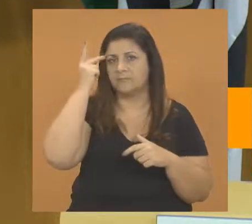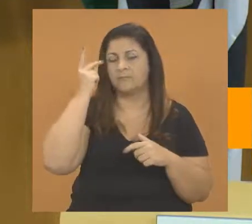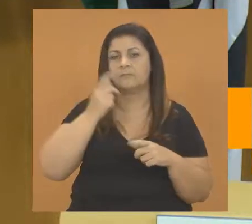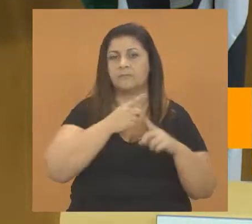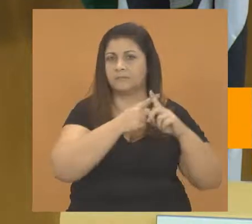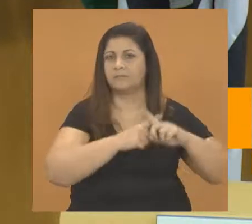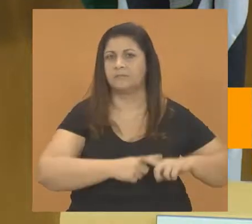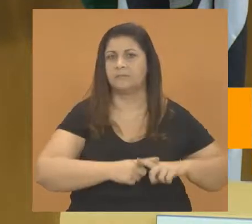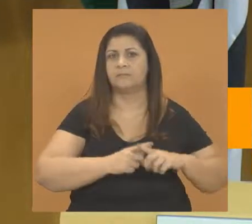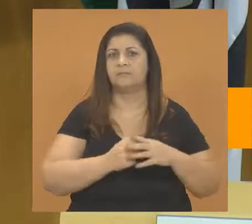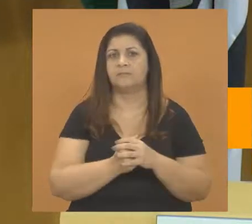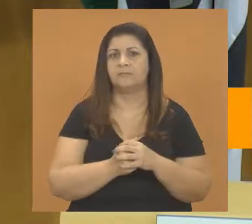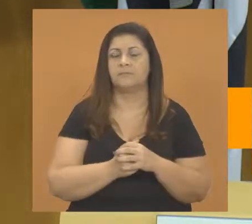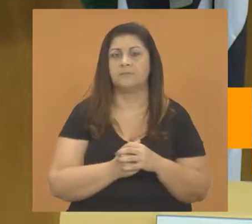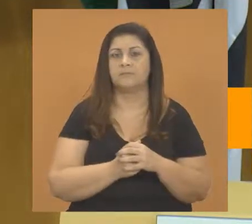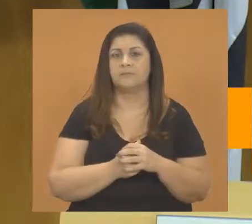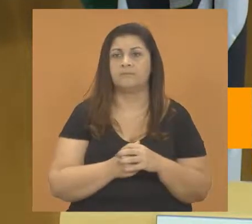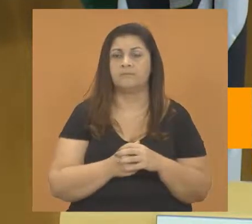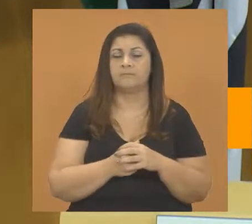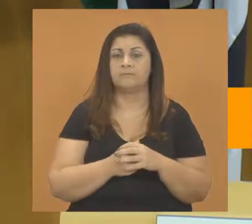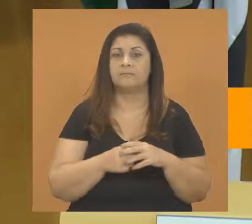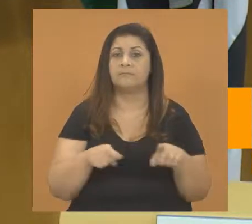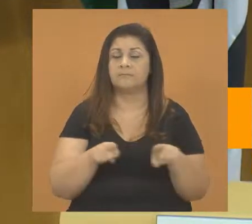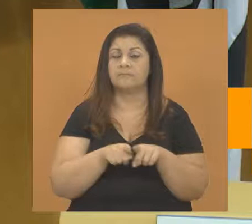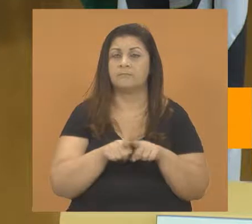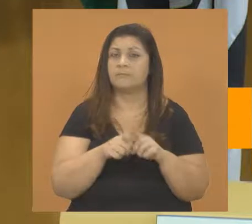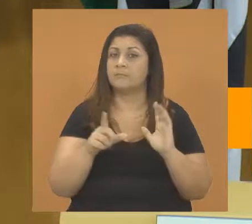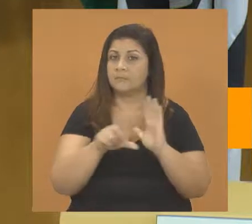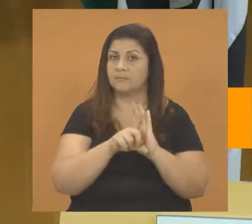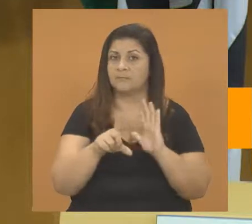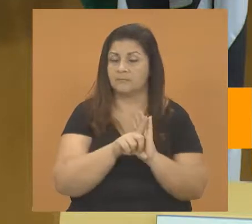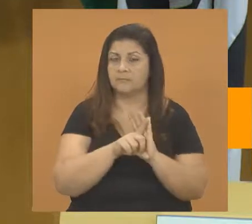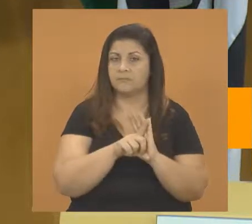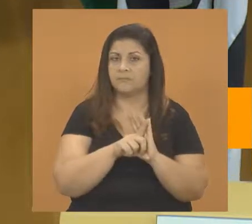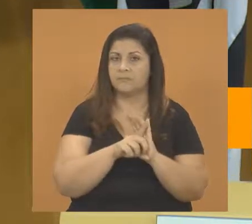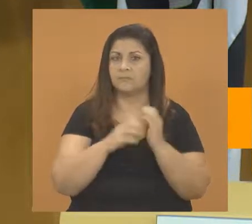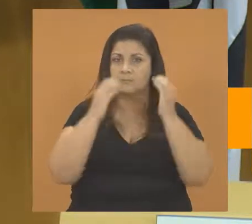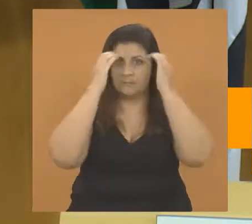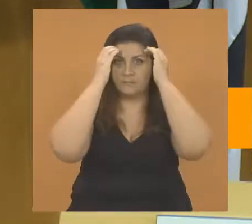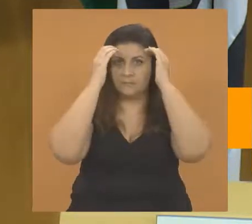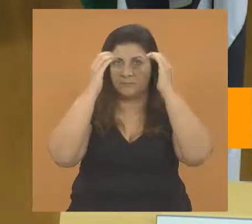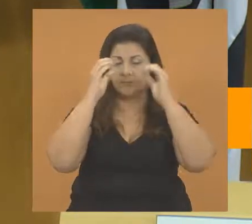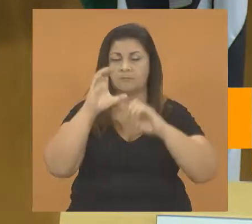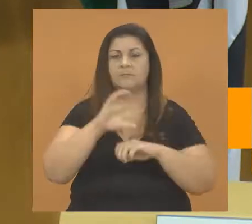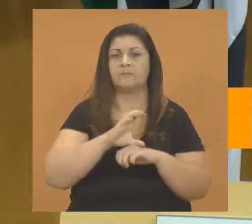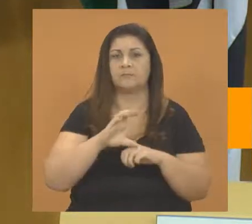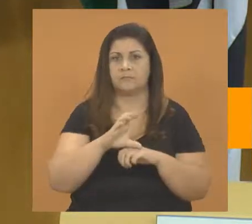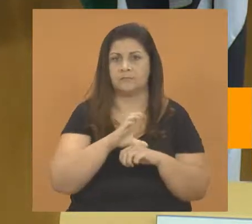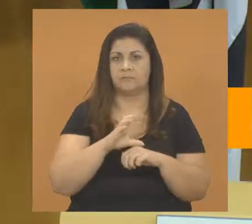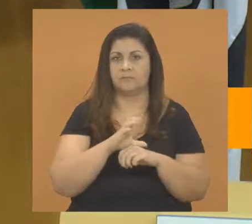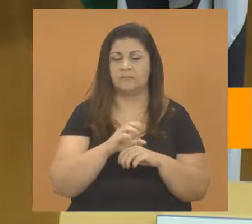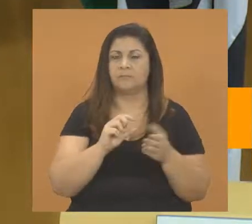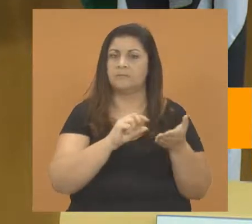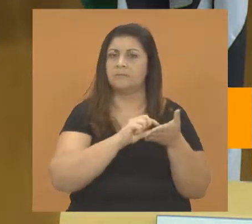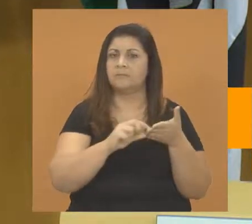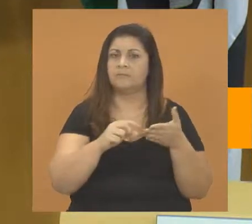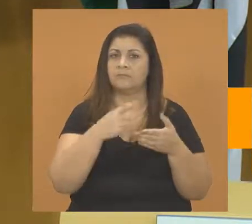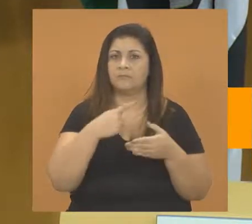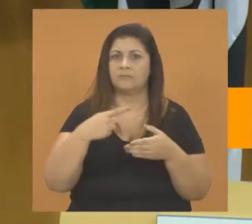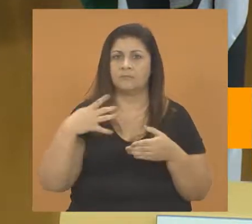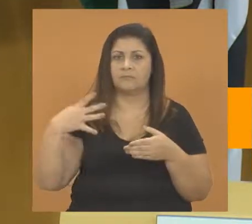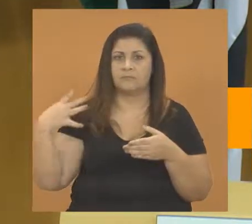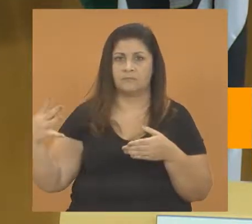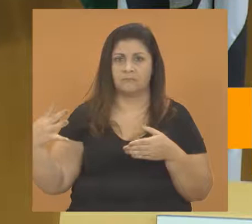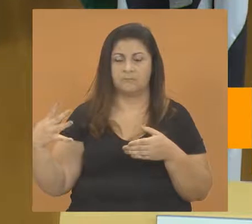ressalta assim que esse projeto de lei possui sólido escopo constitucional e legal nesse sentido o artigo 144 da constituição